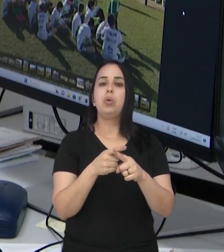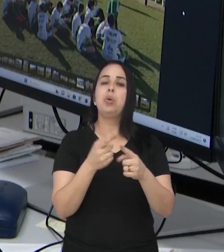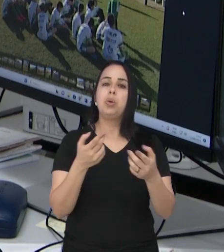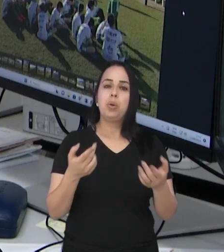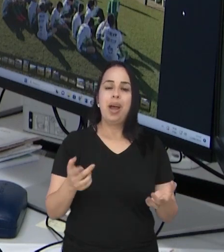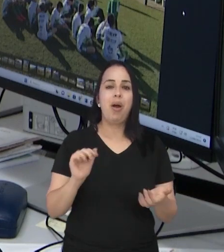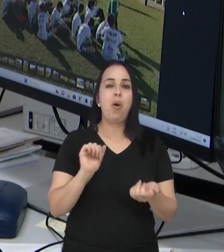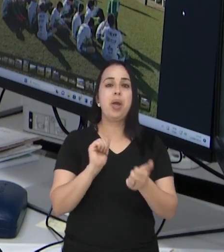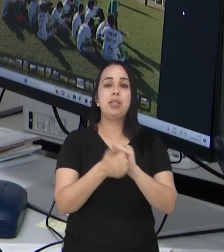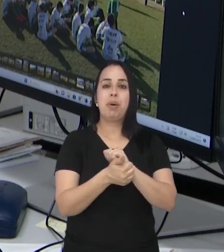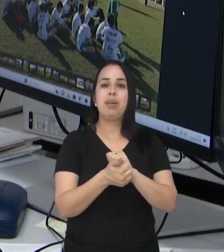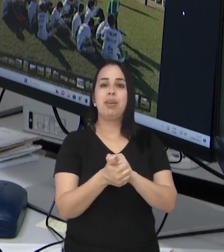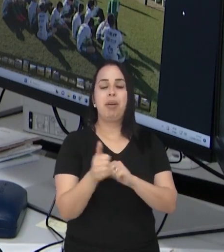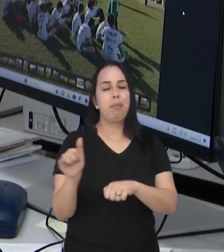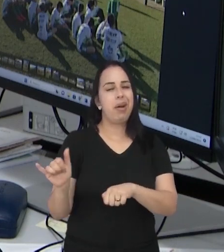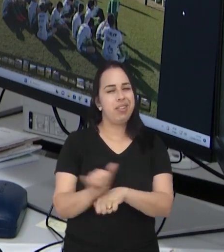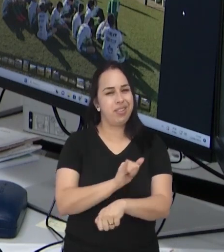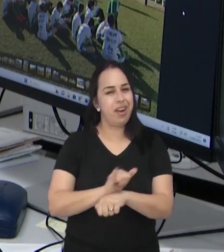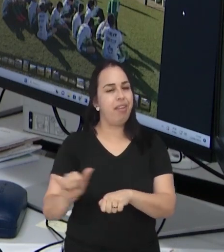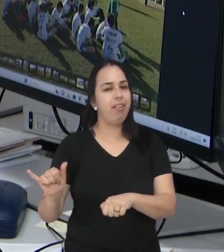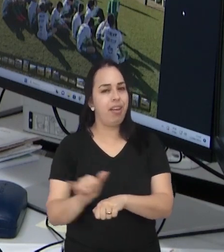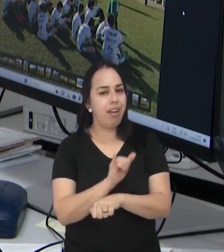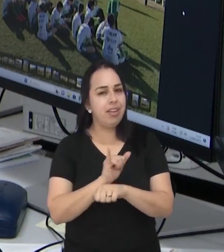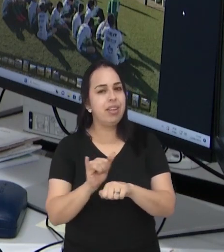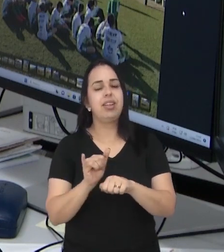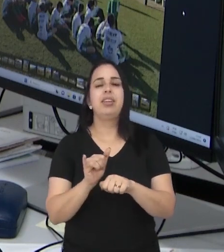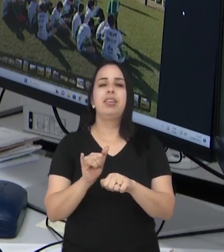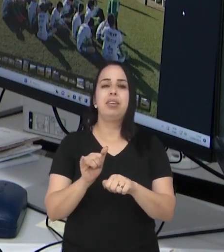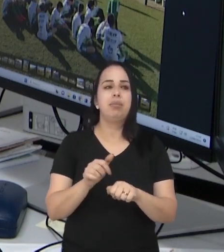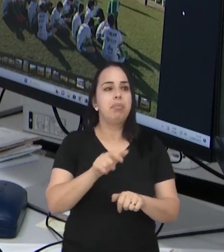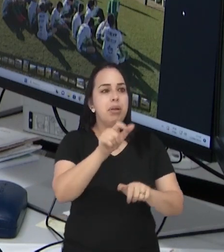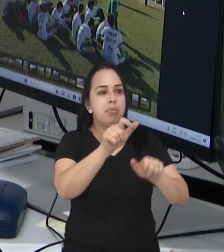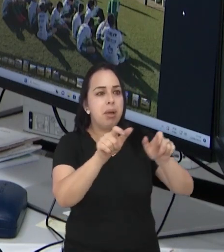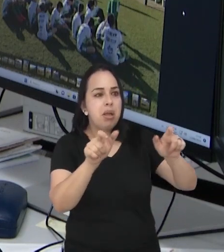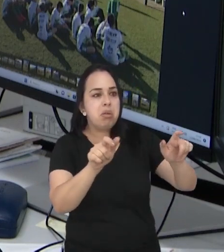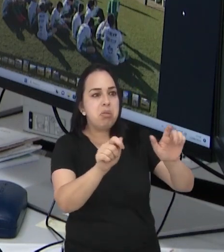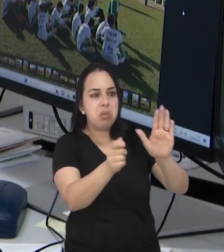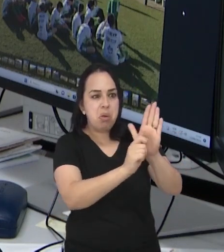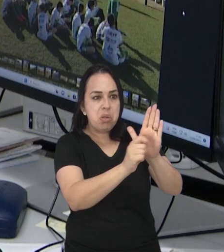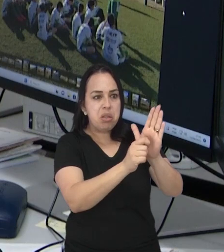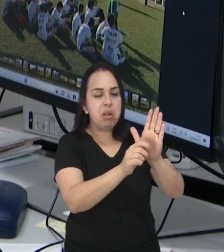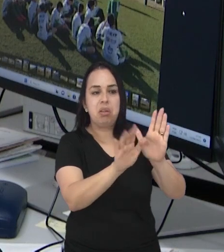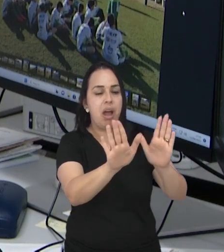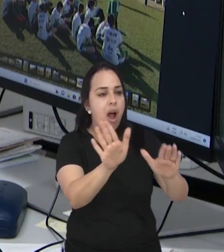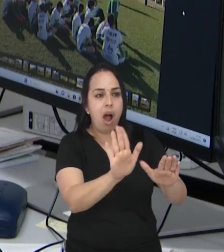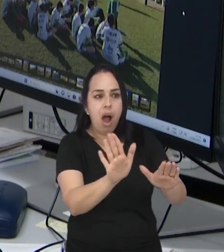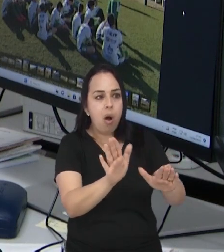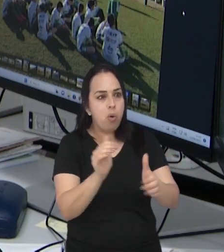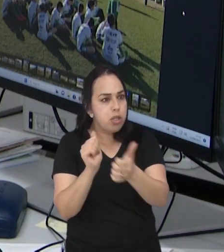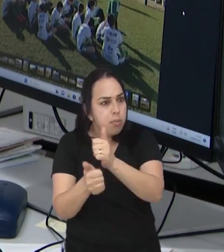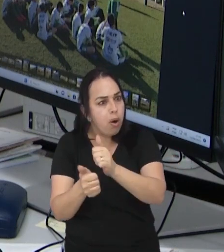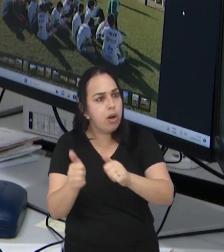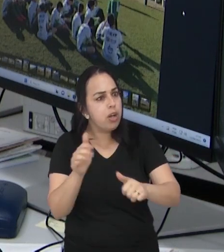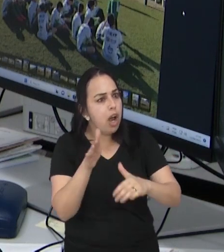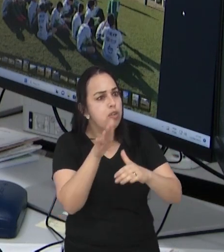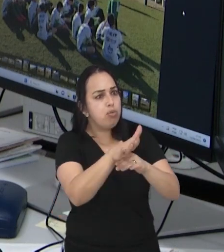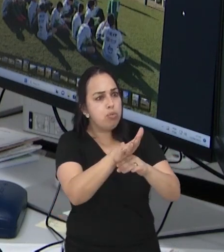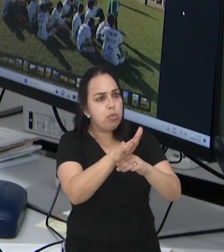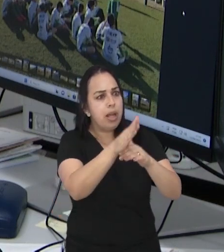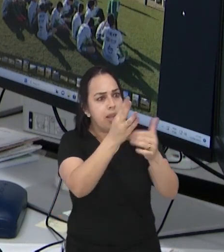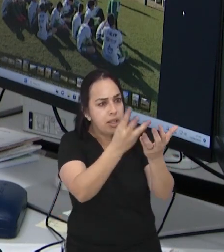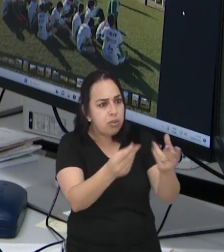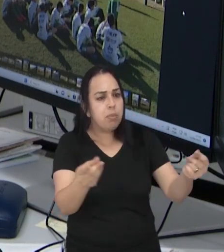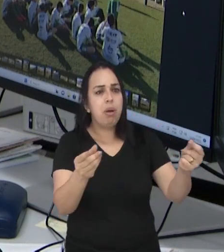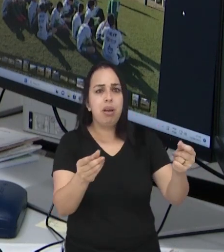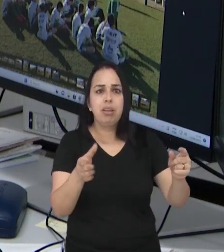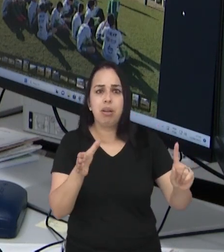utilizado, né? O esporte é utilizado como uma ferramenta, né? Para tirar as pessoas das drogas, para sociabilizar